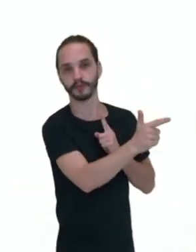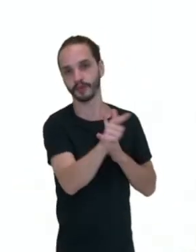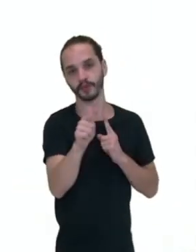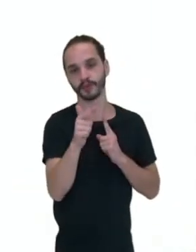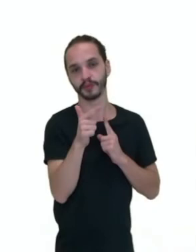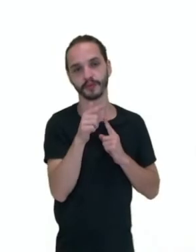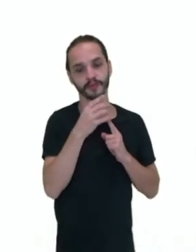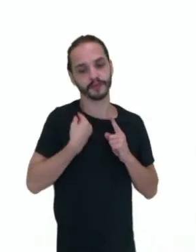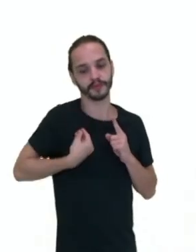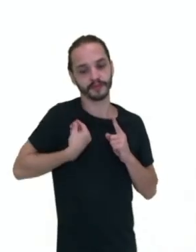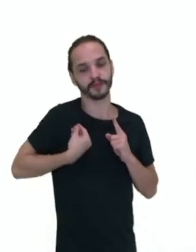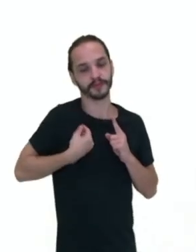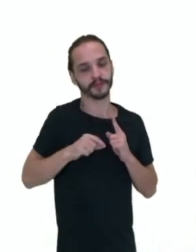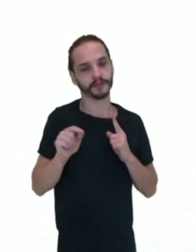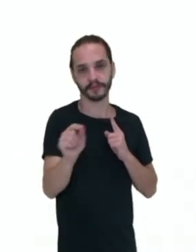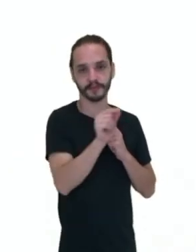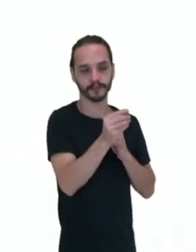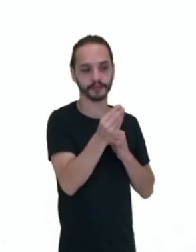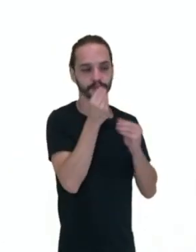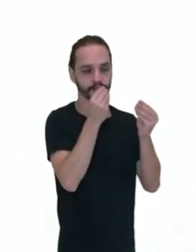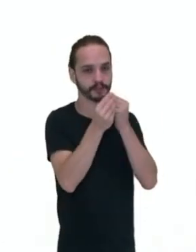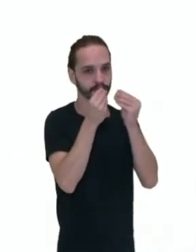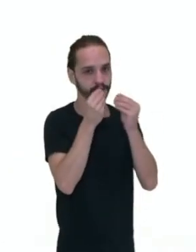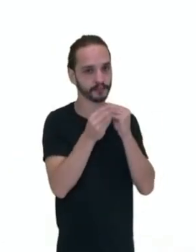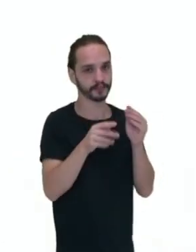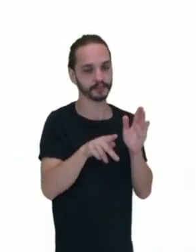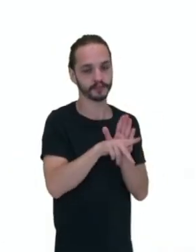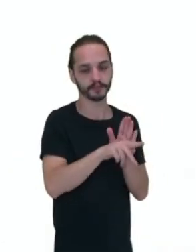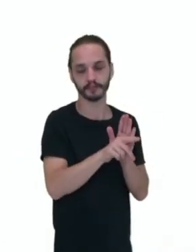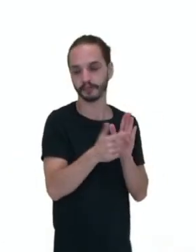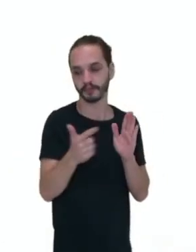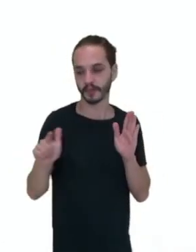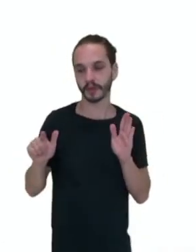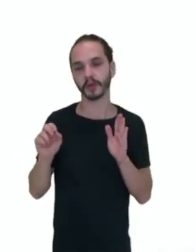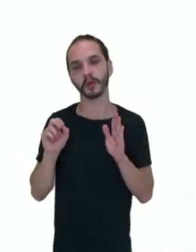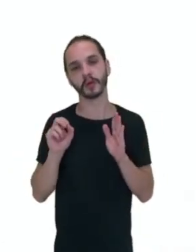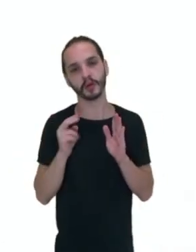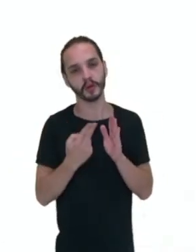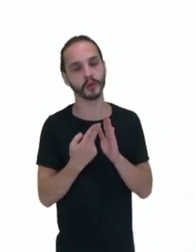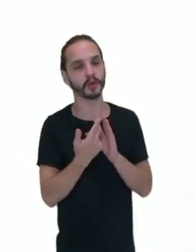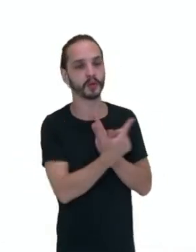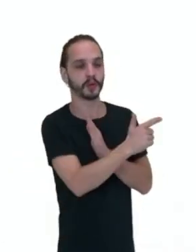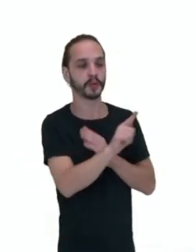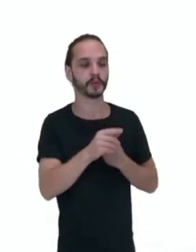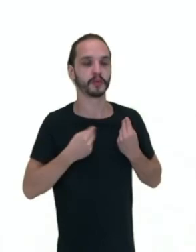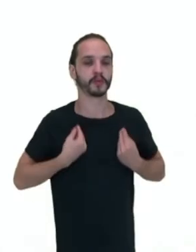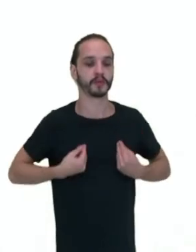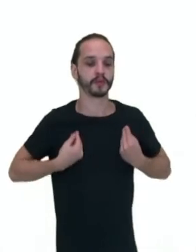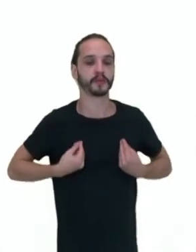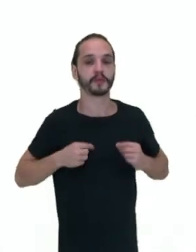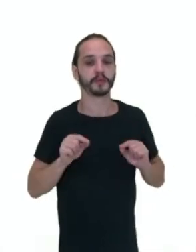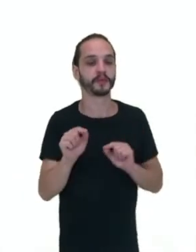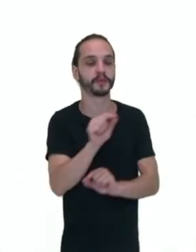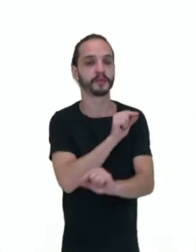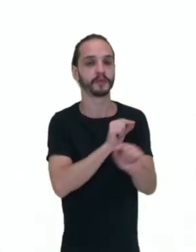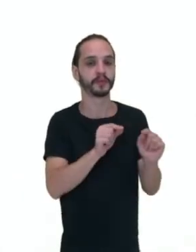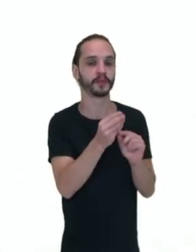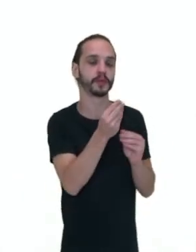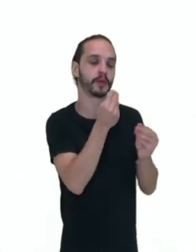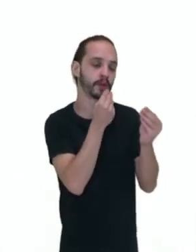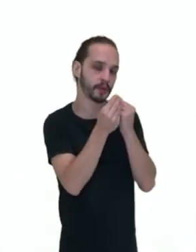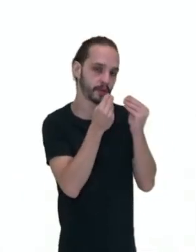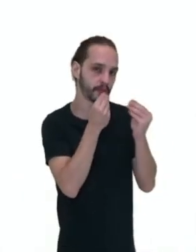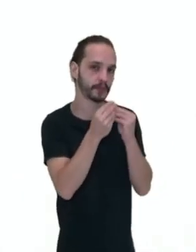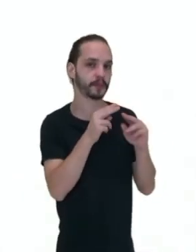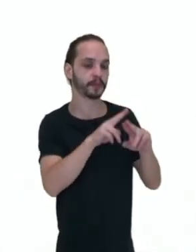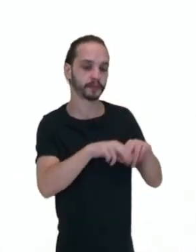de outras fontes ali que produzem o próprio alimento ou então de outros organismos que se alimentam dos autotróficos. Por isso